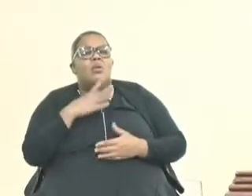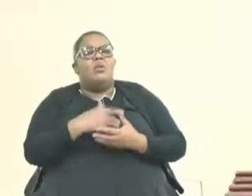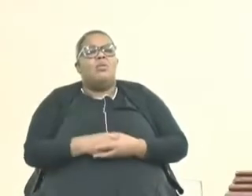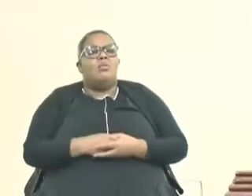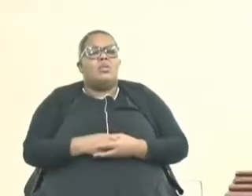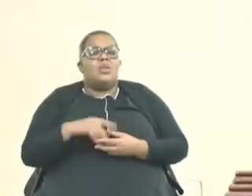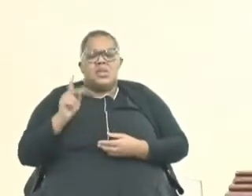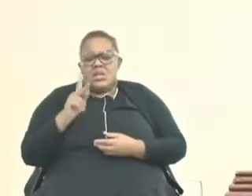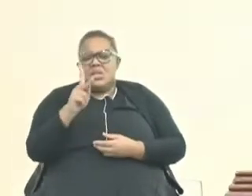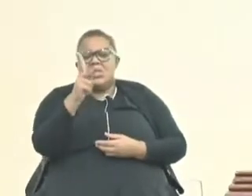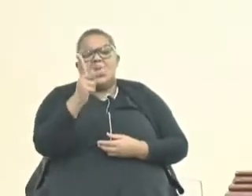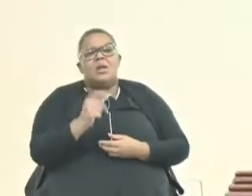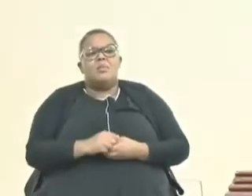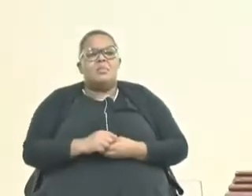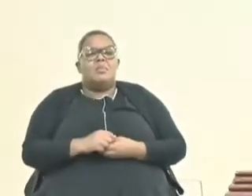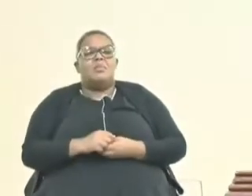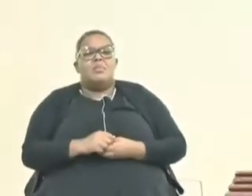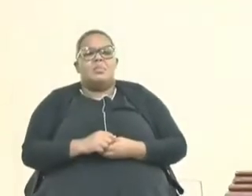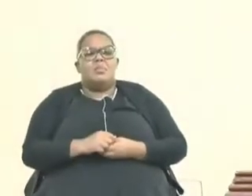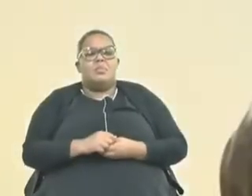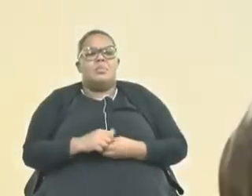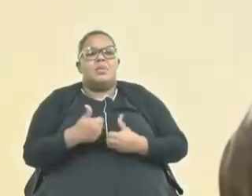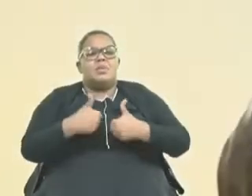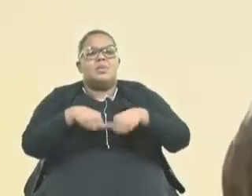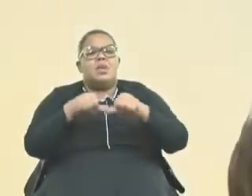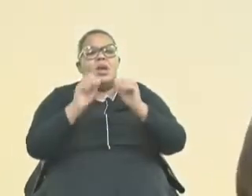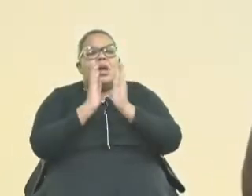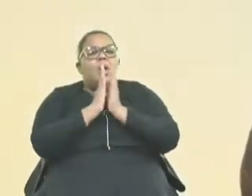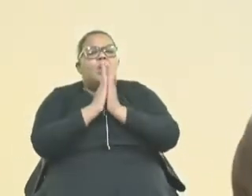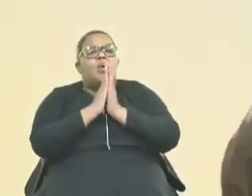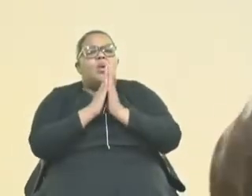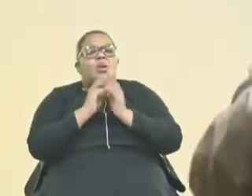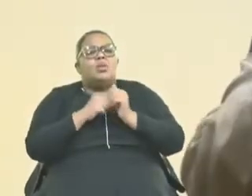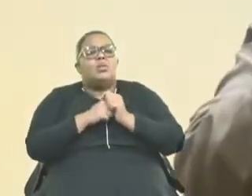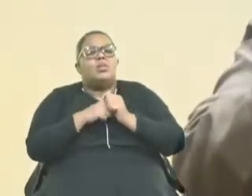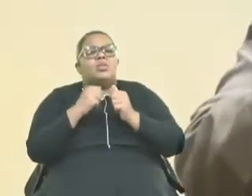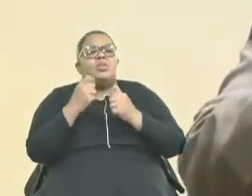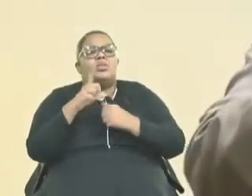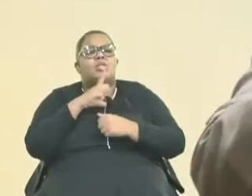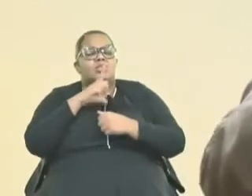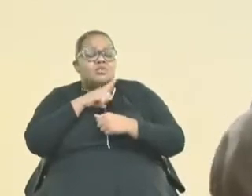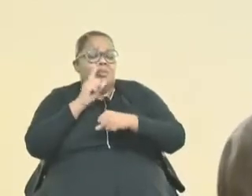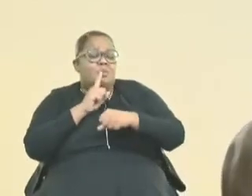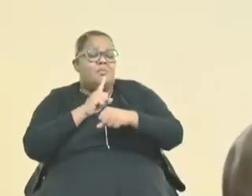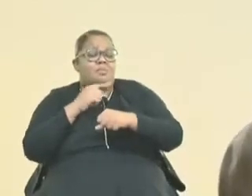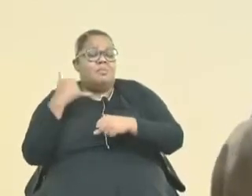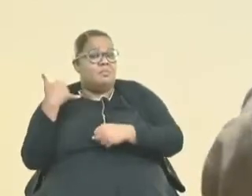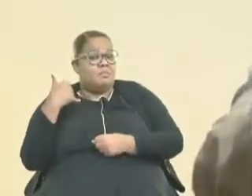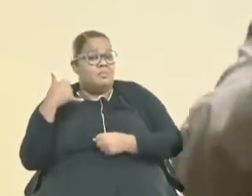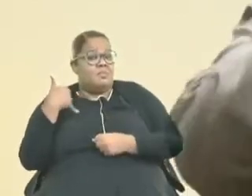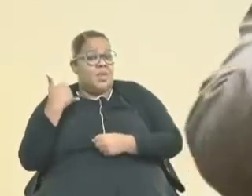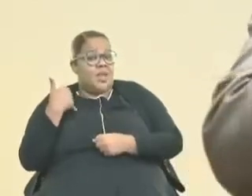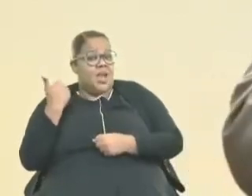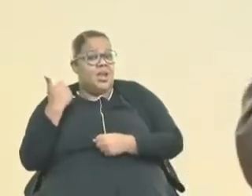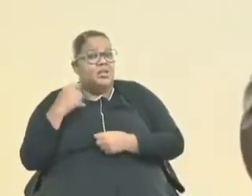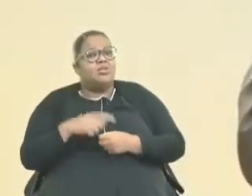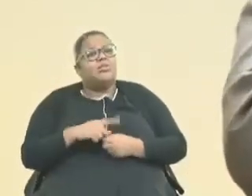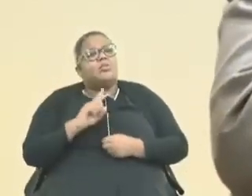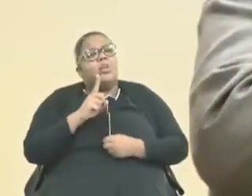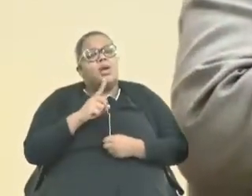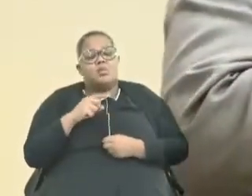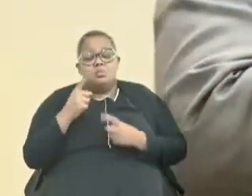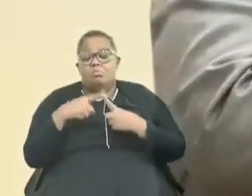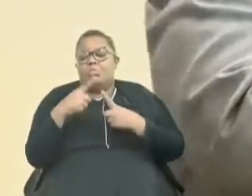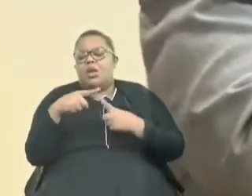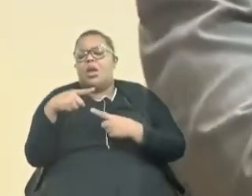ele tá assim porque ele é novo vai tá acordada até essa hora não que ele é novo quando tiver me dado não vai orar mais é melhor você voltar a ser novo é porque